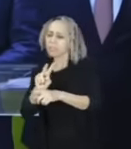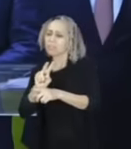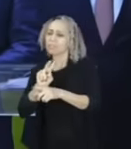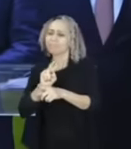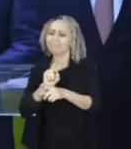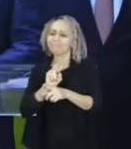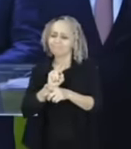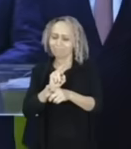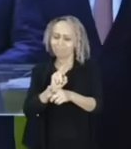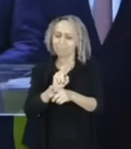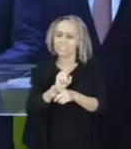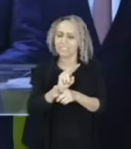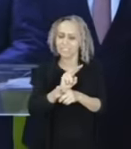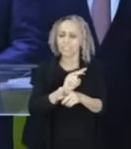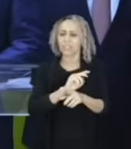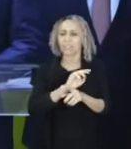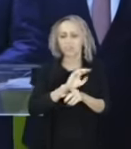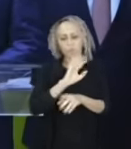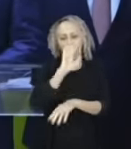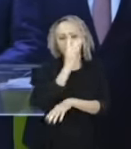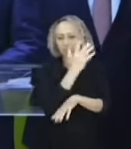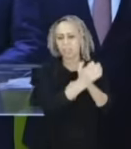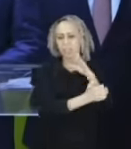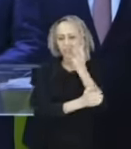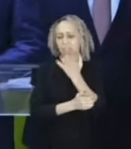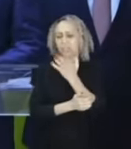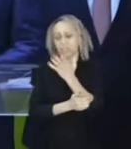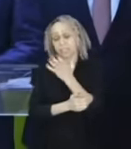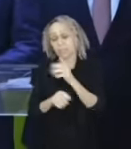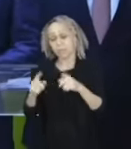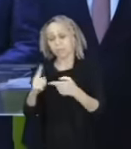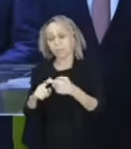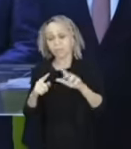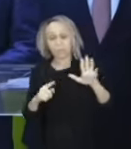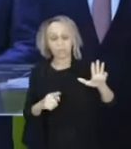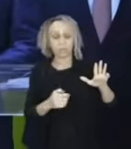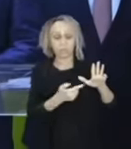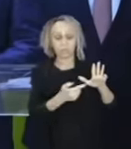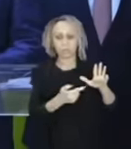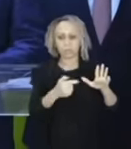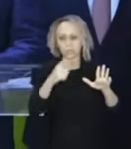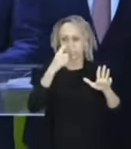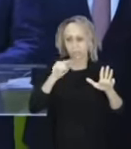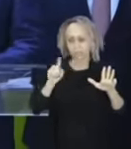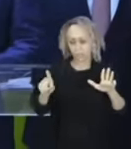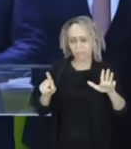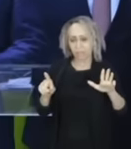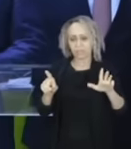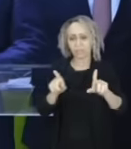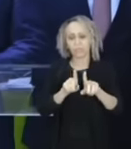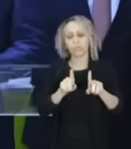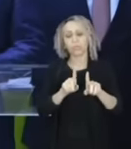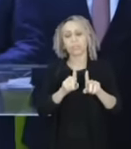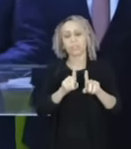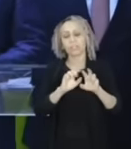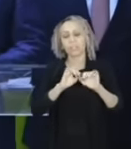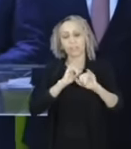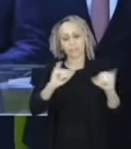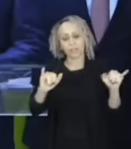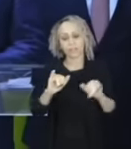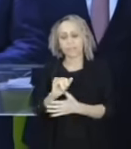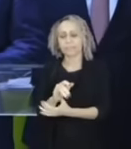controle porque essa é uma prioridade decisiva como presidente Lula e o governador vice-presidente é algo que já anunciaram